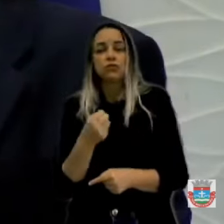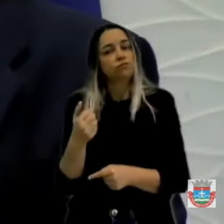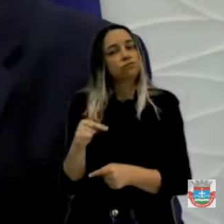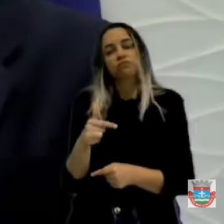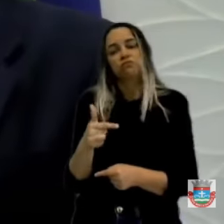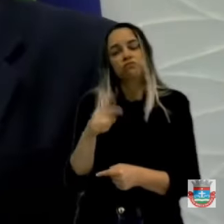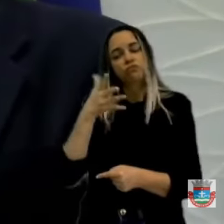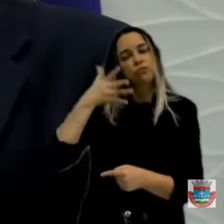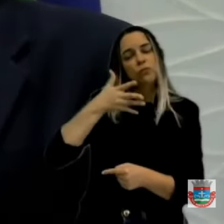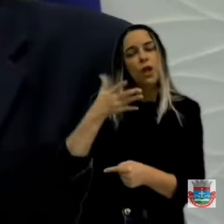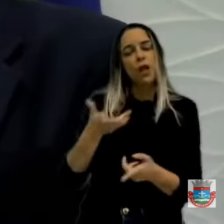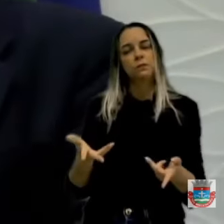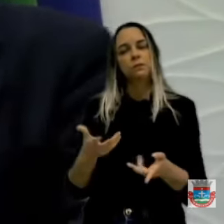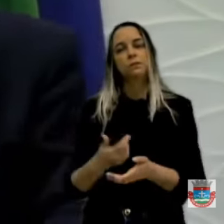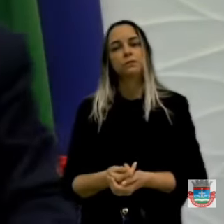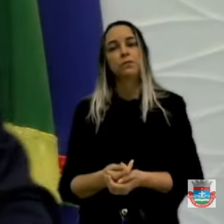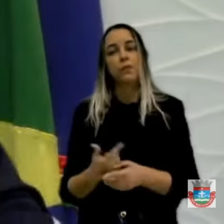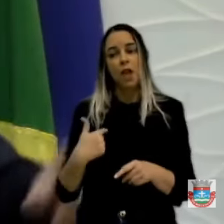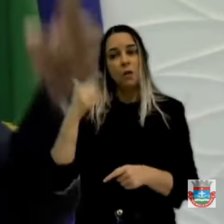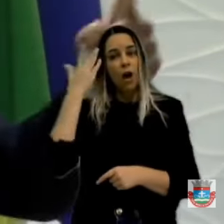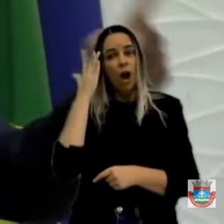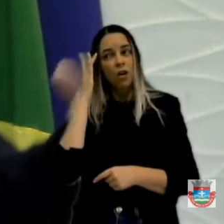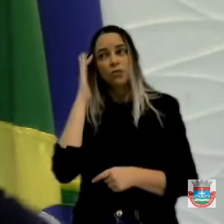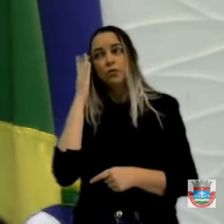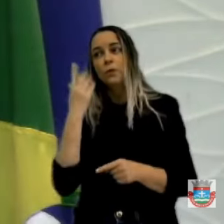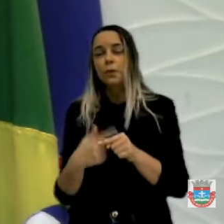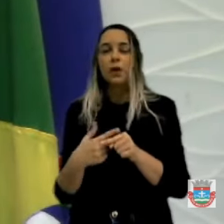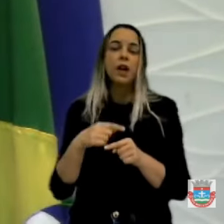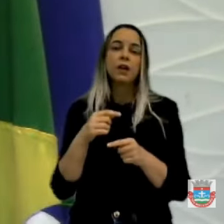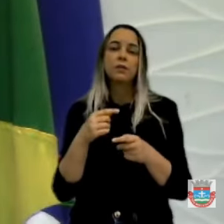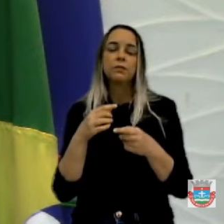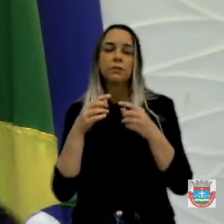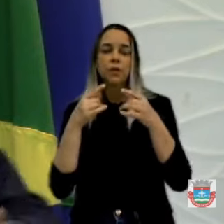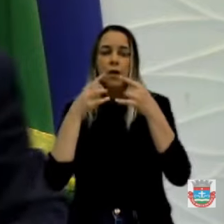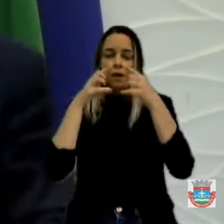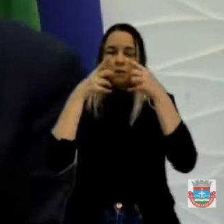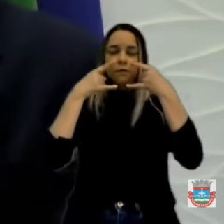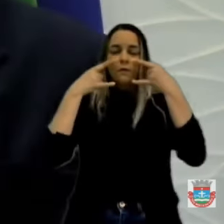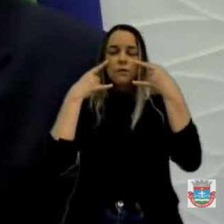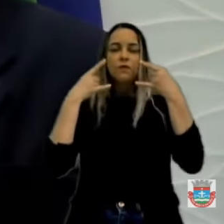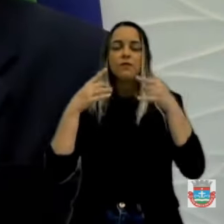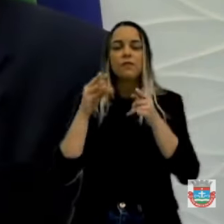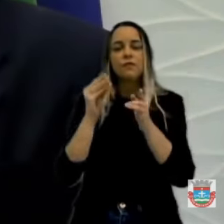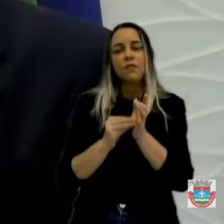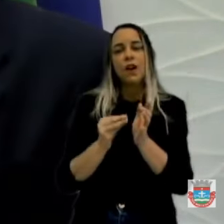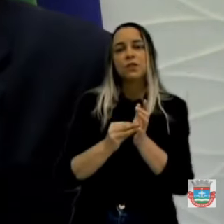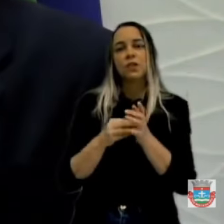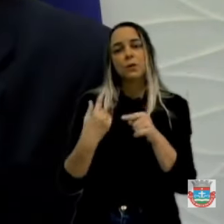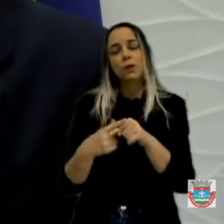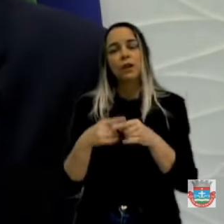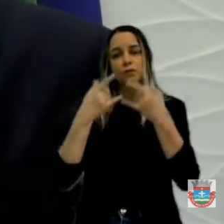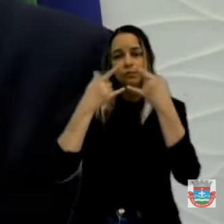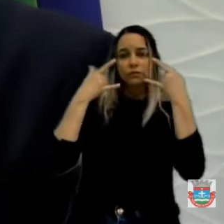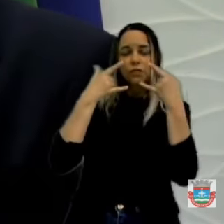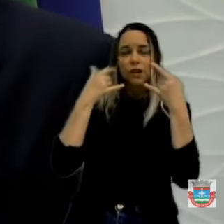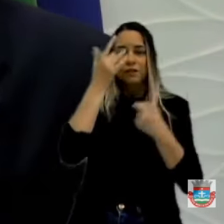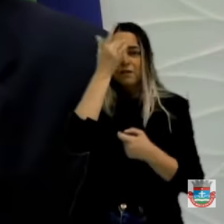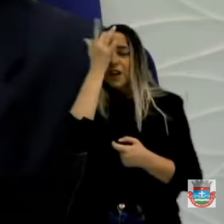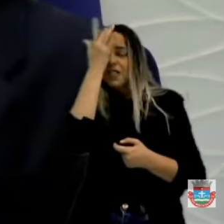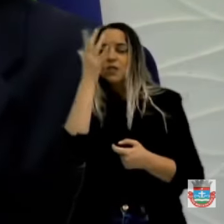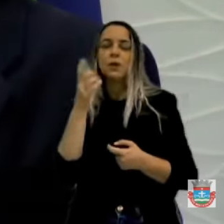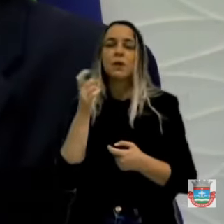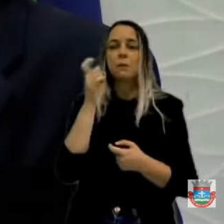Agora eu acho foi porque a Vossa Excelência não estava com a máscara. Que a sua Vossa Excelência com a máscara é mais fácil de mentir,